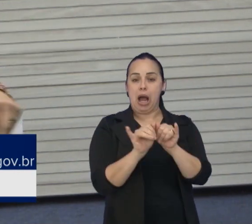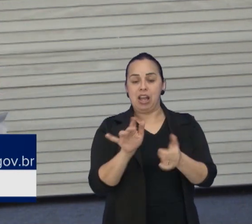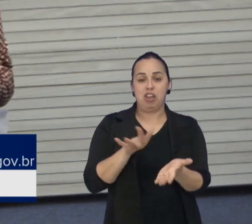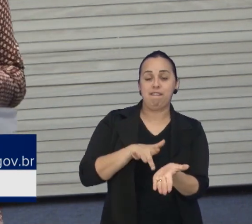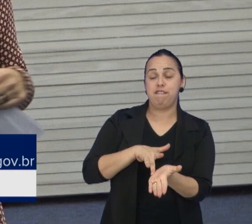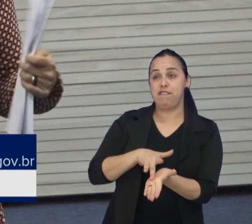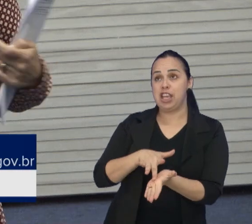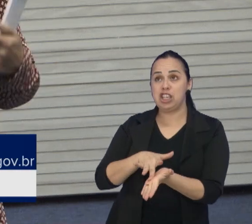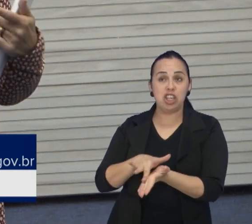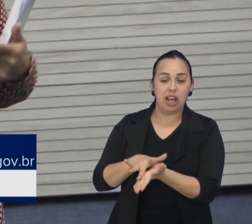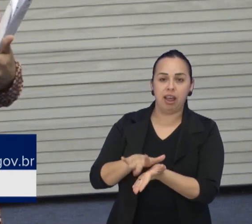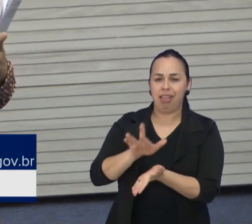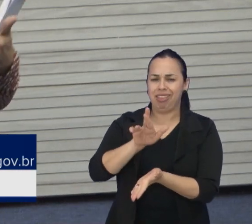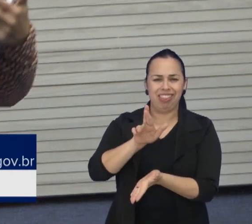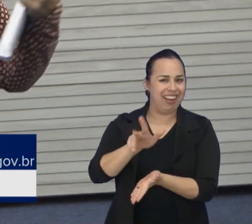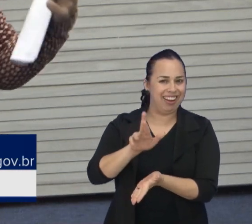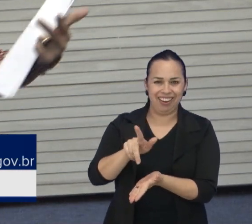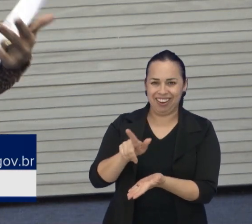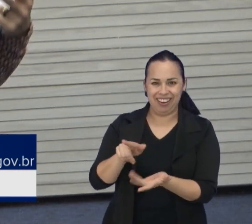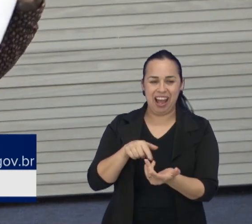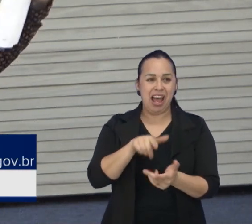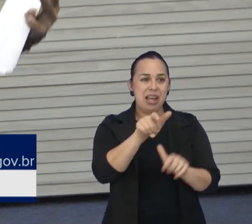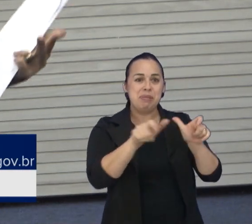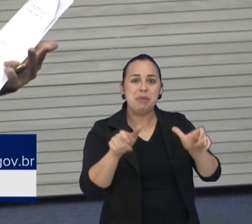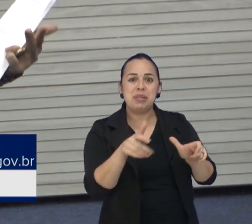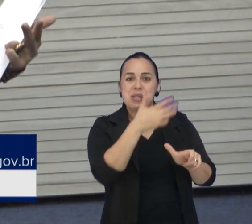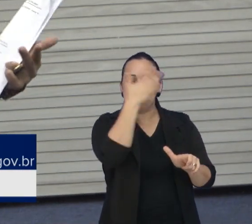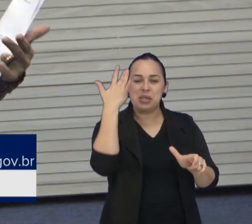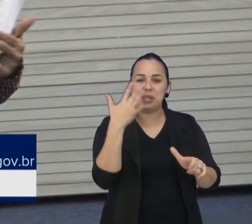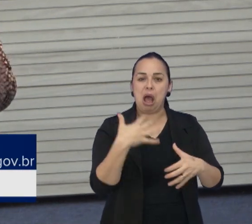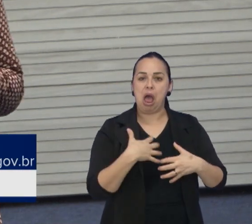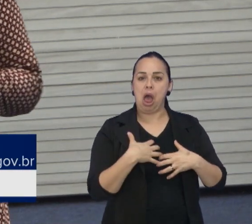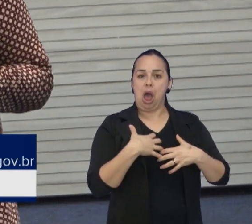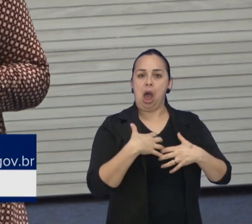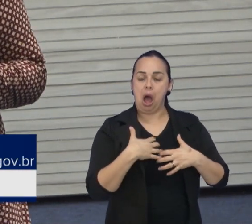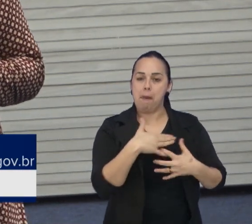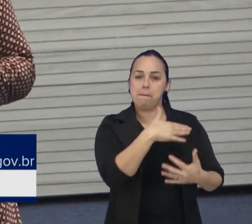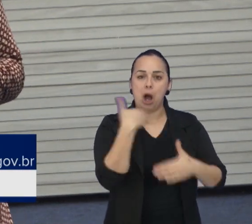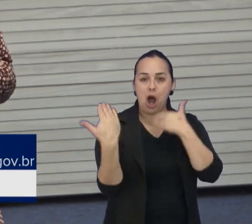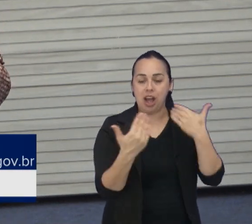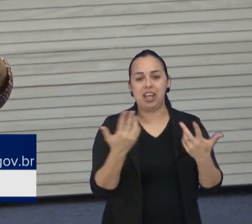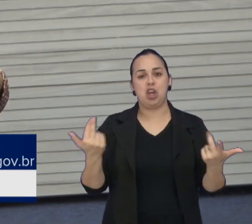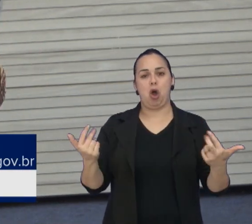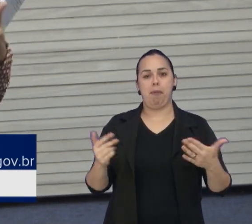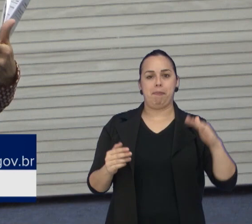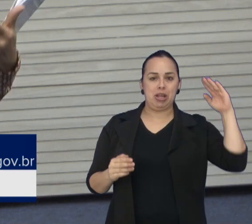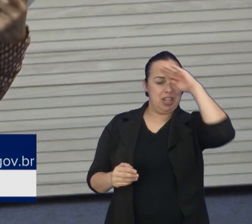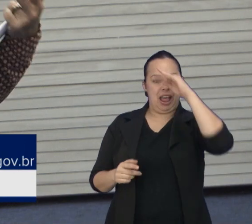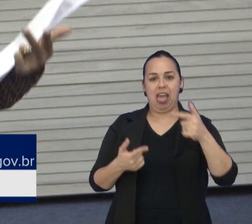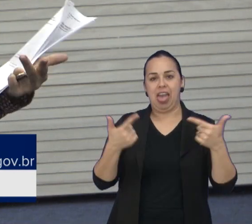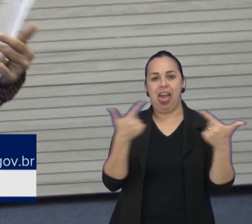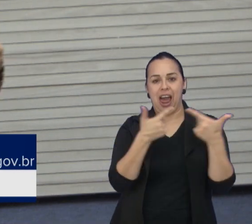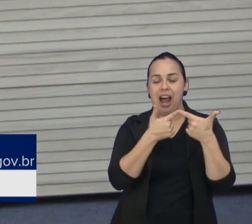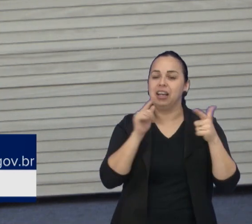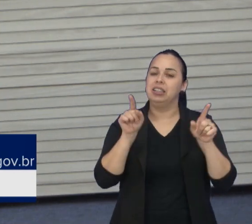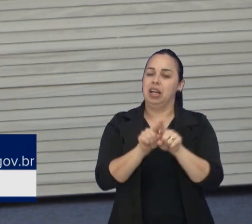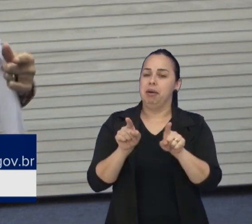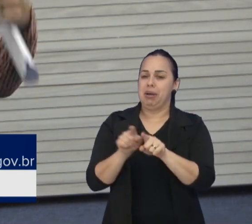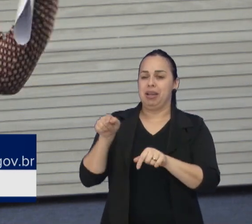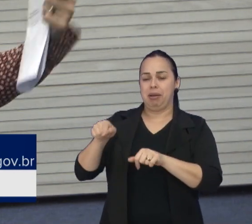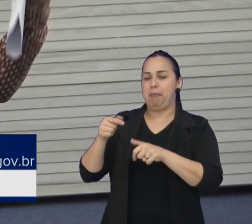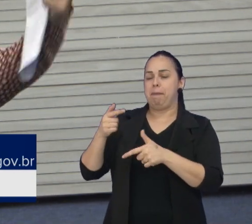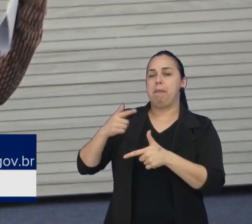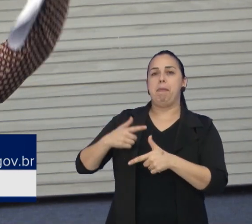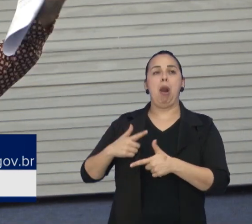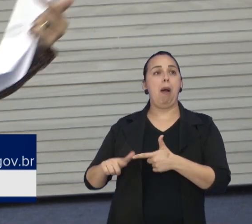fingir as pessoas que estavam morrendo com falta de ar, né, como o Bolsonaro fez. Ele não ia banalizar uma epidemia